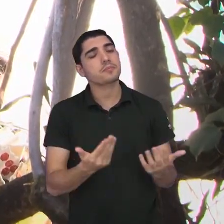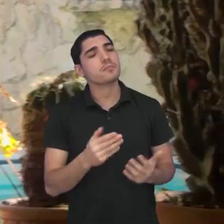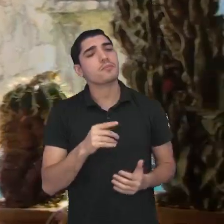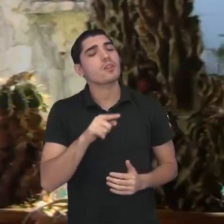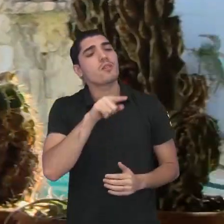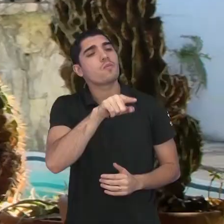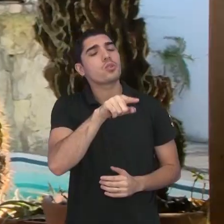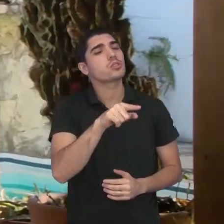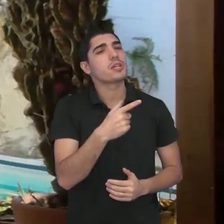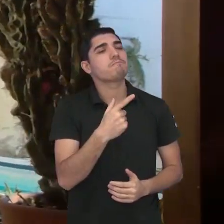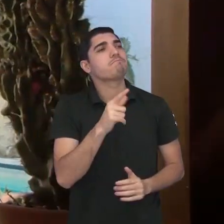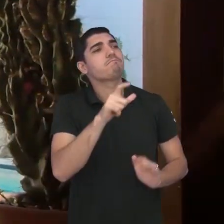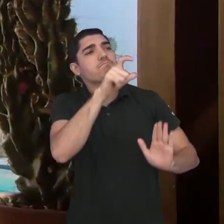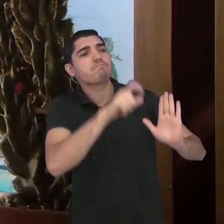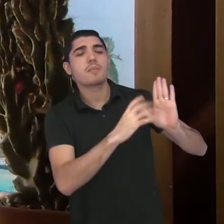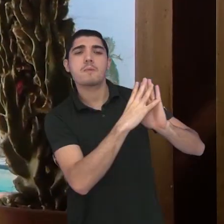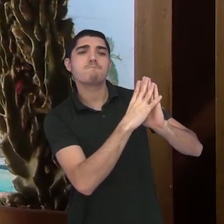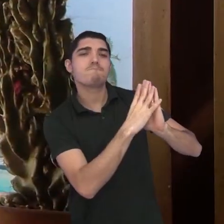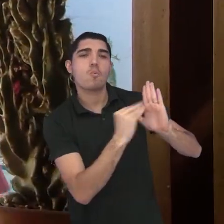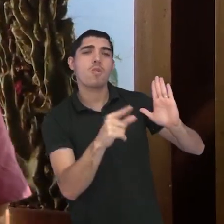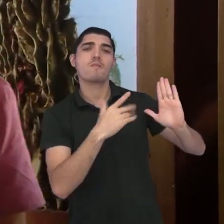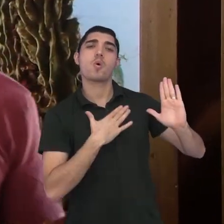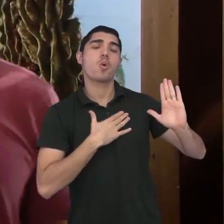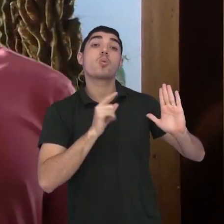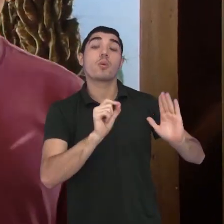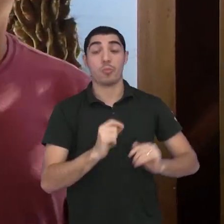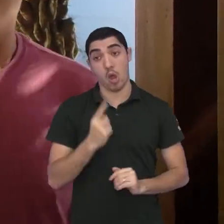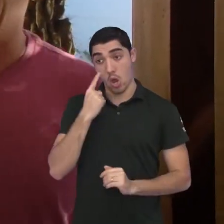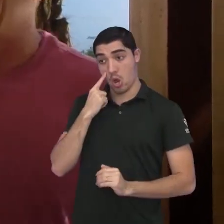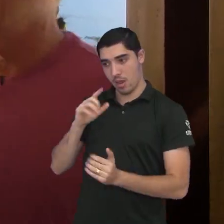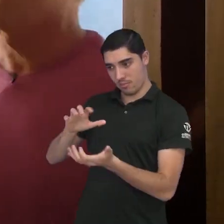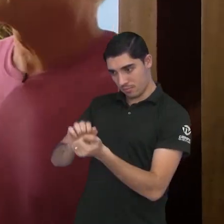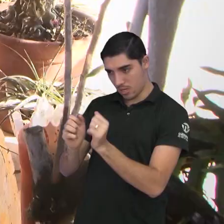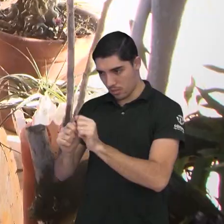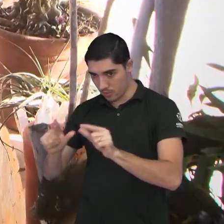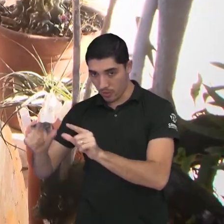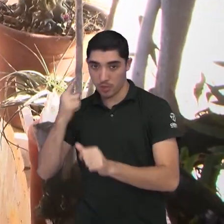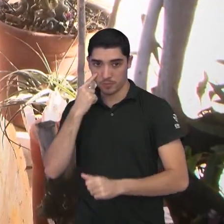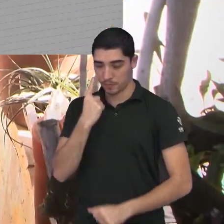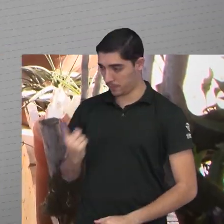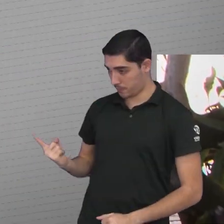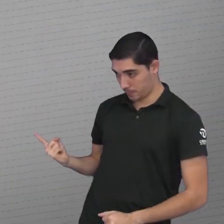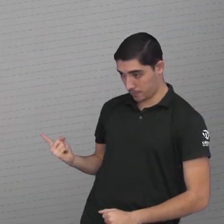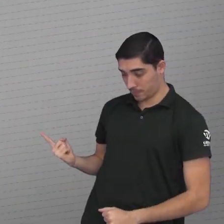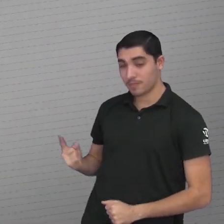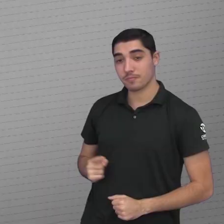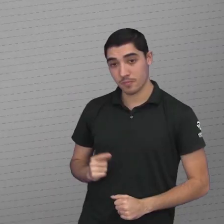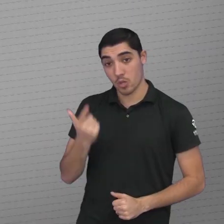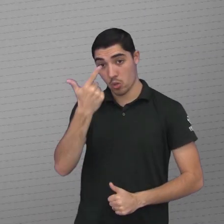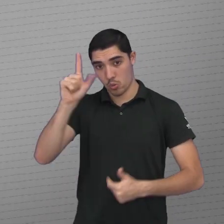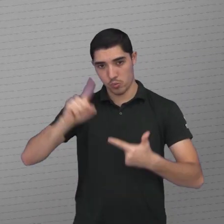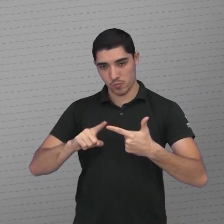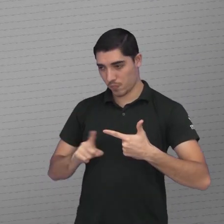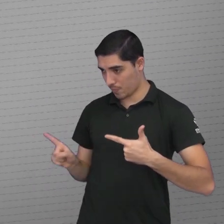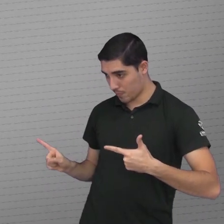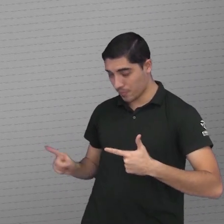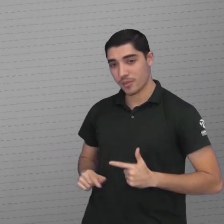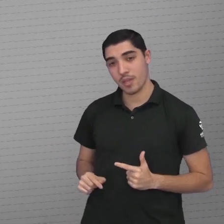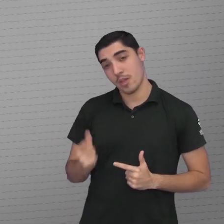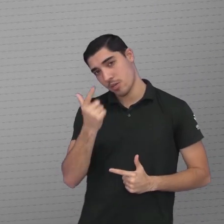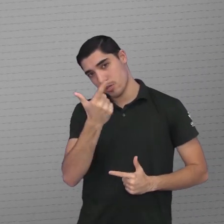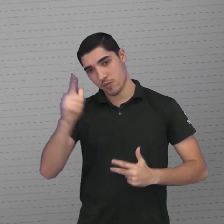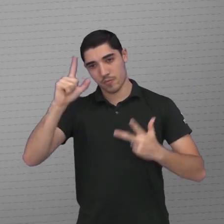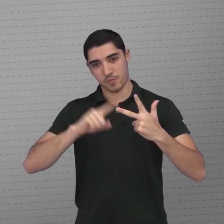E, Evaldo, o que te inspira? Bom, em mosaicistas, Vic Muniz, Antoni